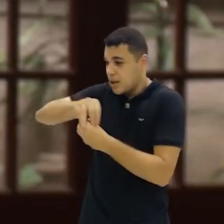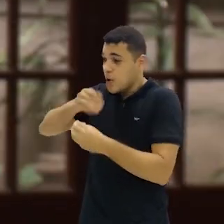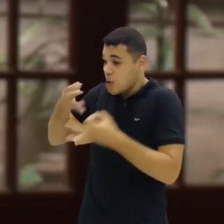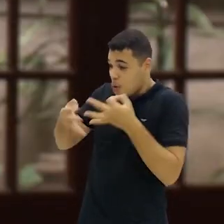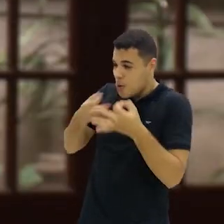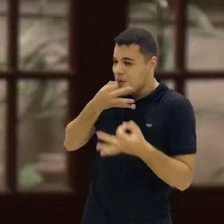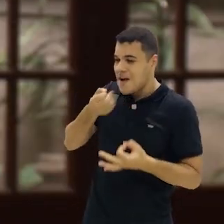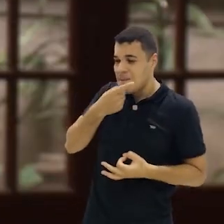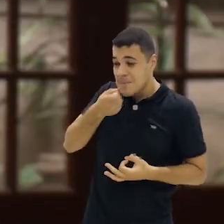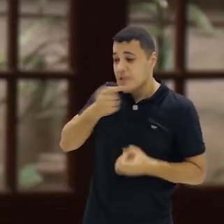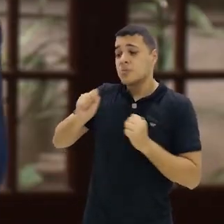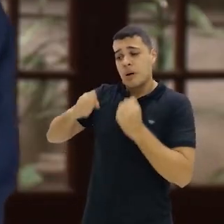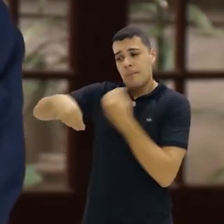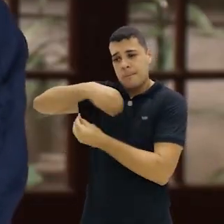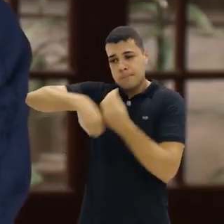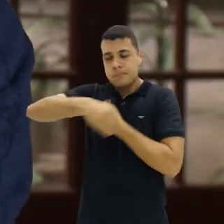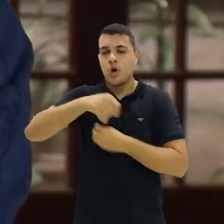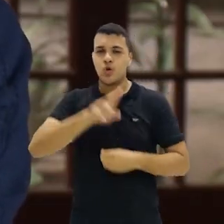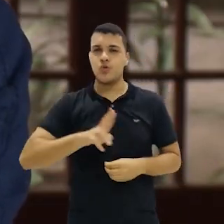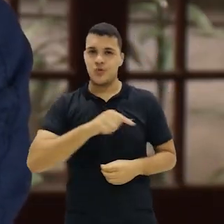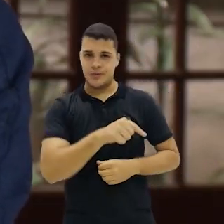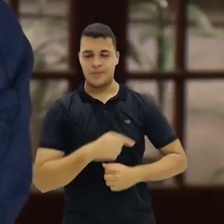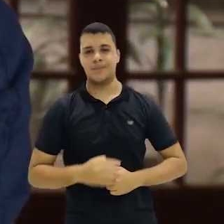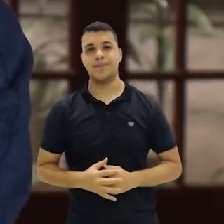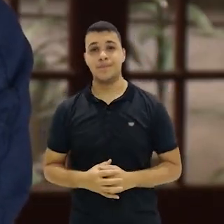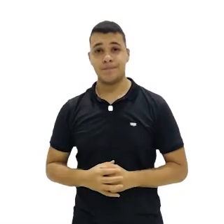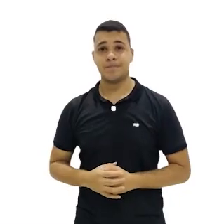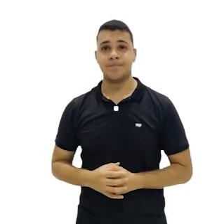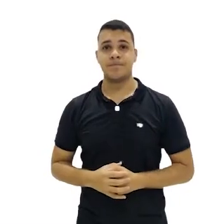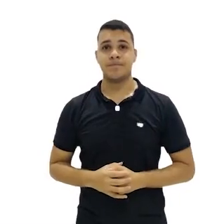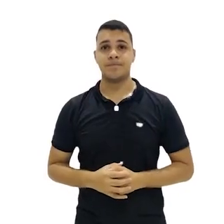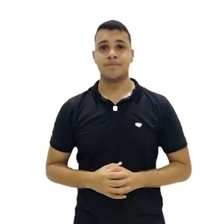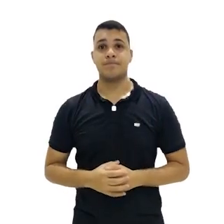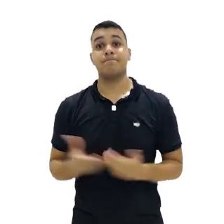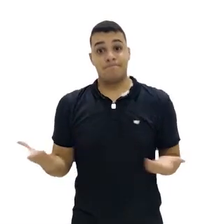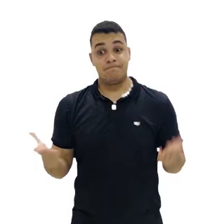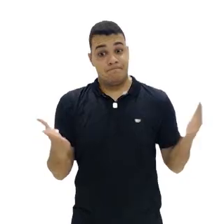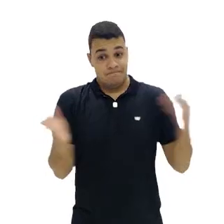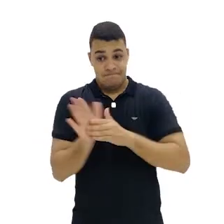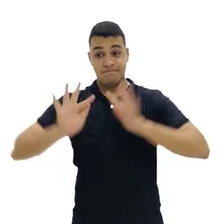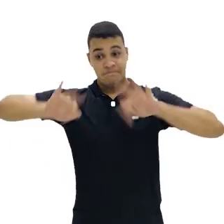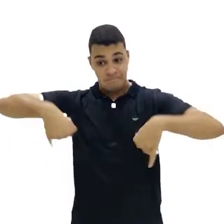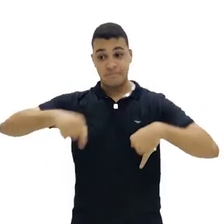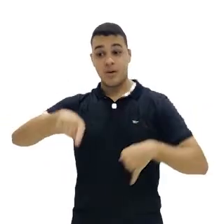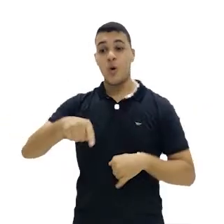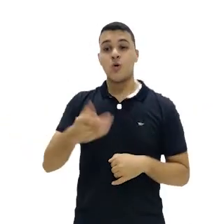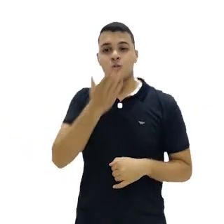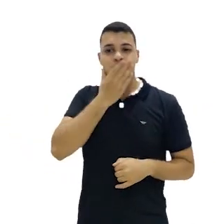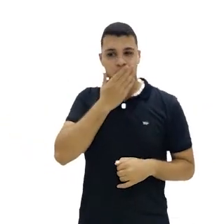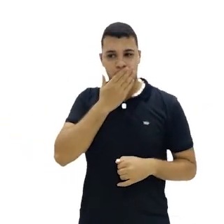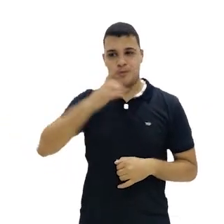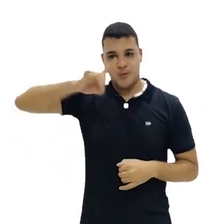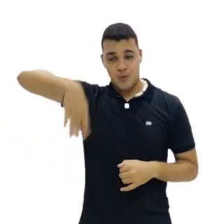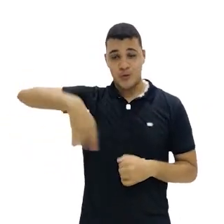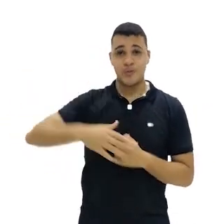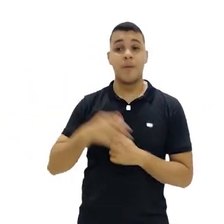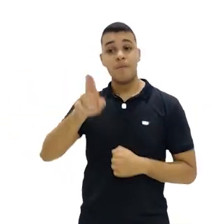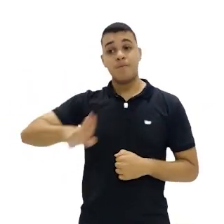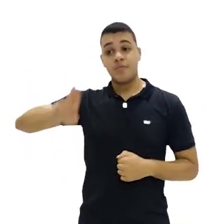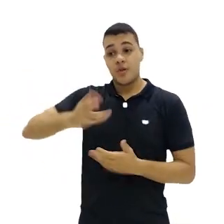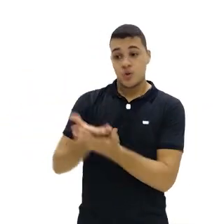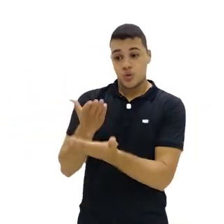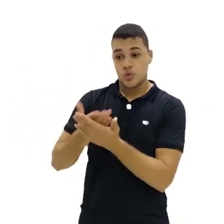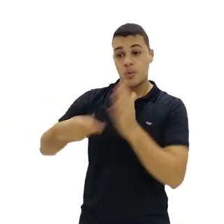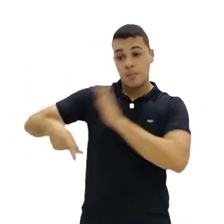E para encerrar, o último tipo é o que a gente chama de um estudo de intervenção cruzado, ou crossover, em que inicialmente